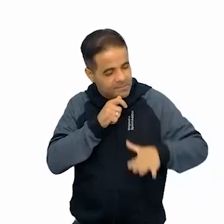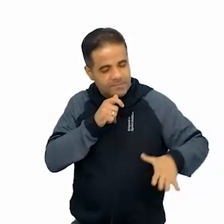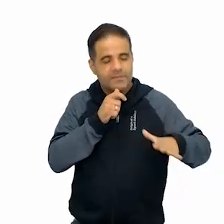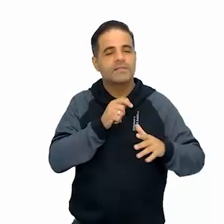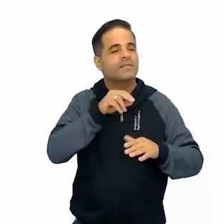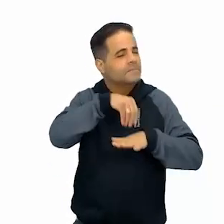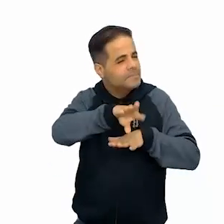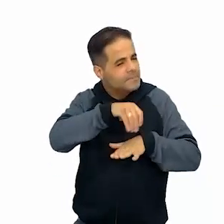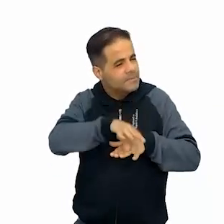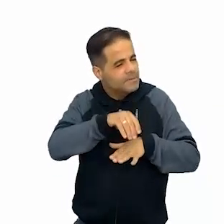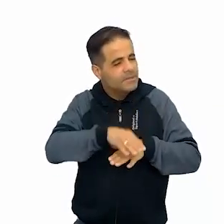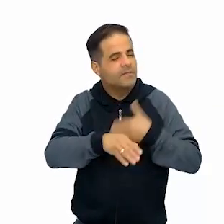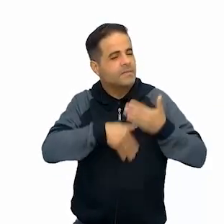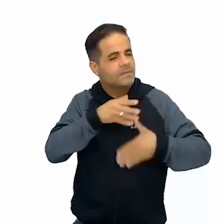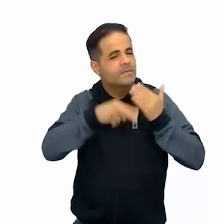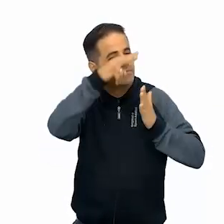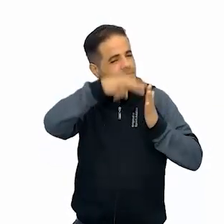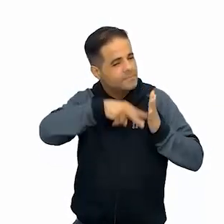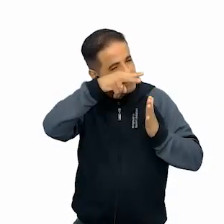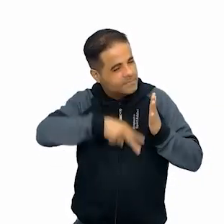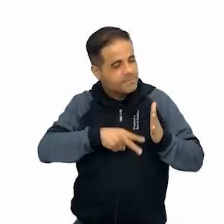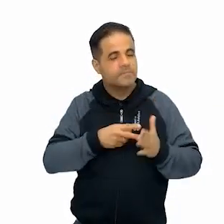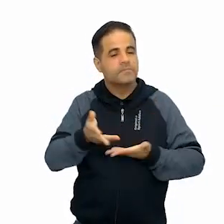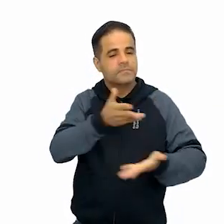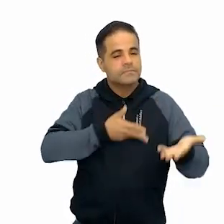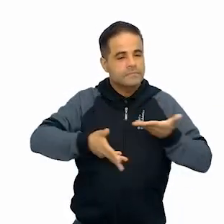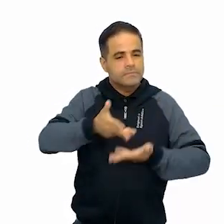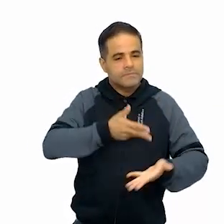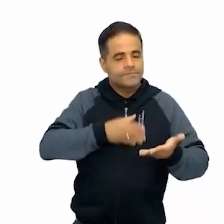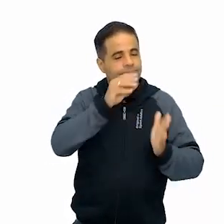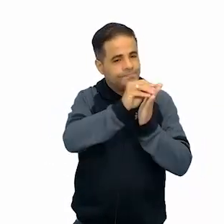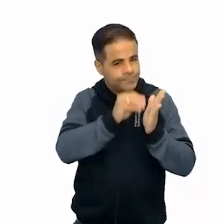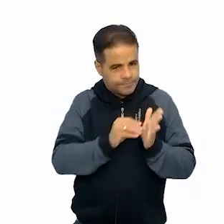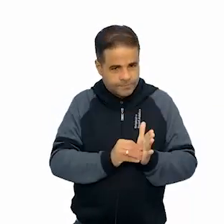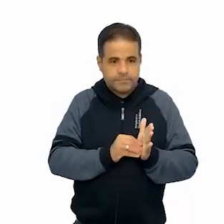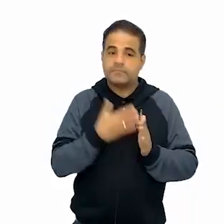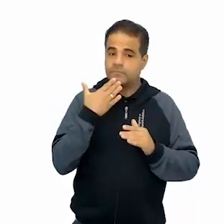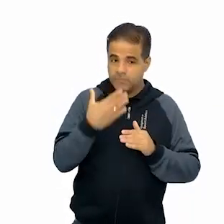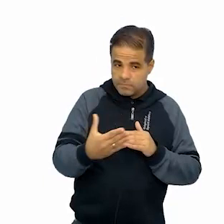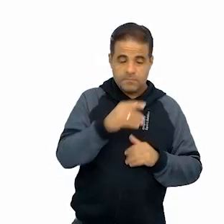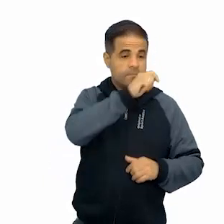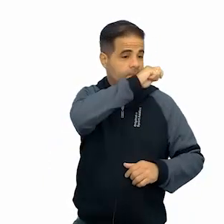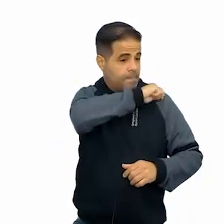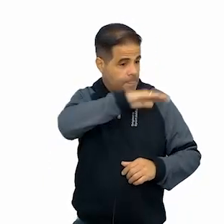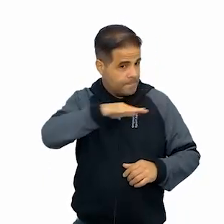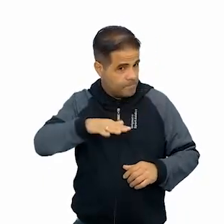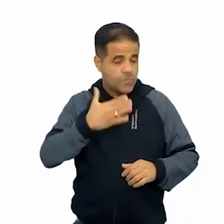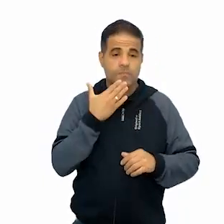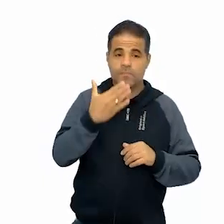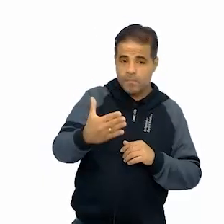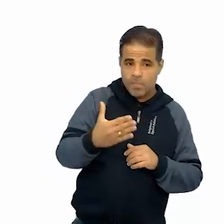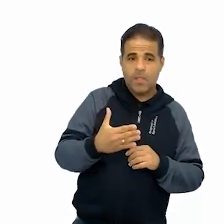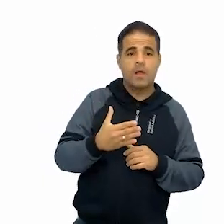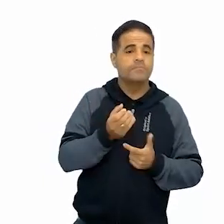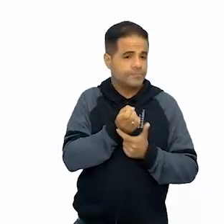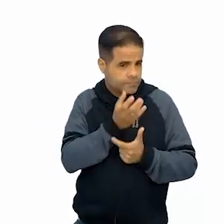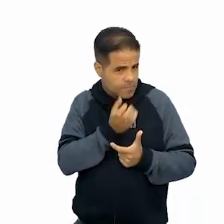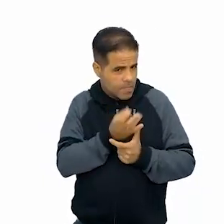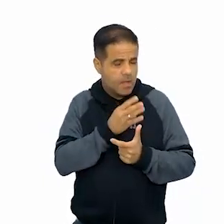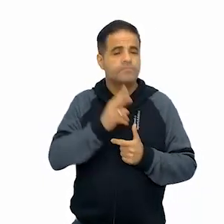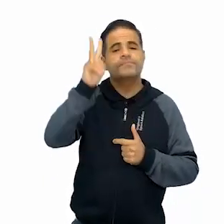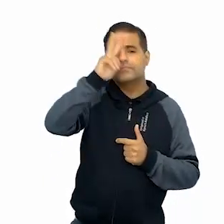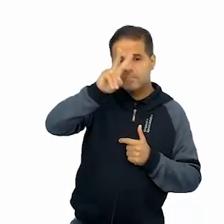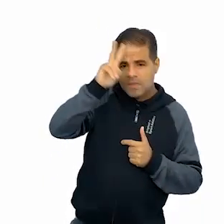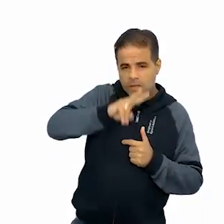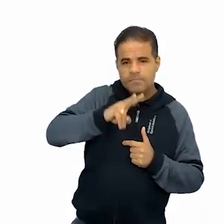dicas: efetue a leitura compartilhada ou solicite aos alunos, caso alguns sejam alfabéticos.